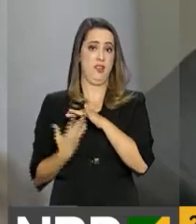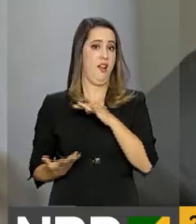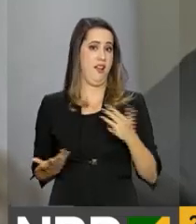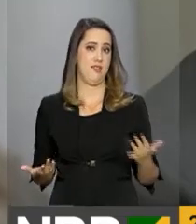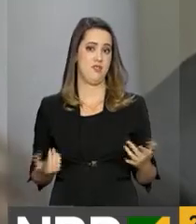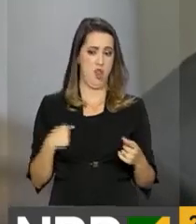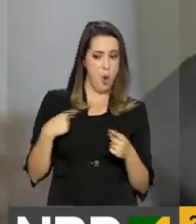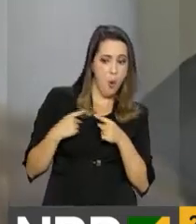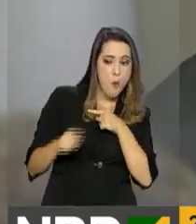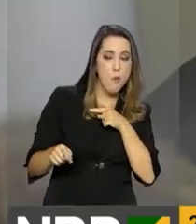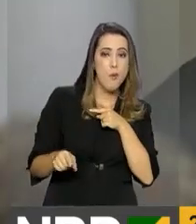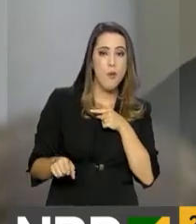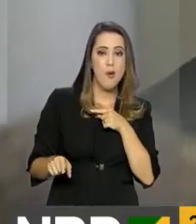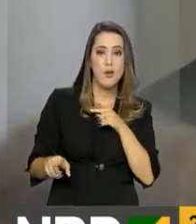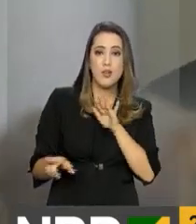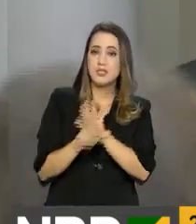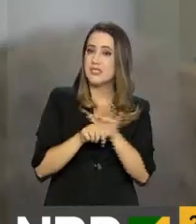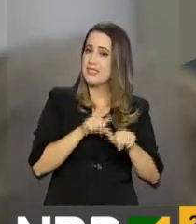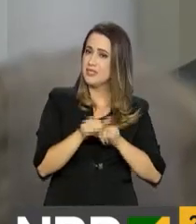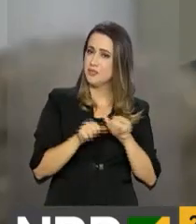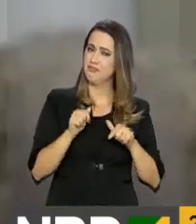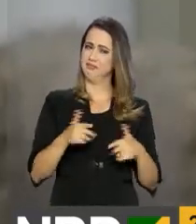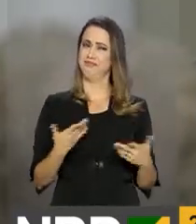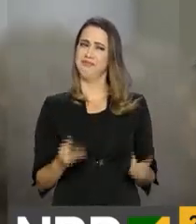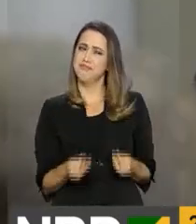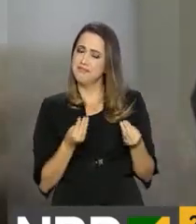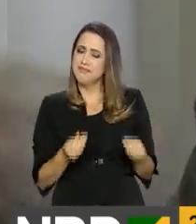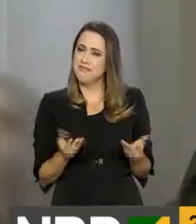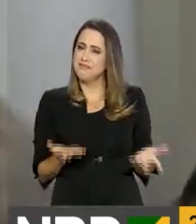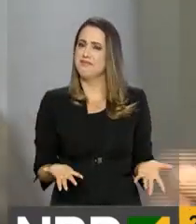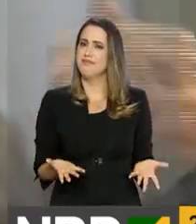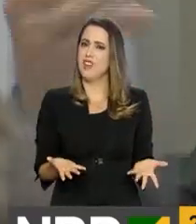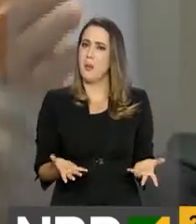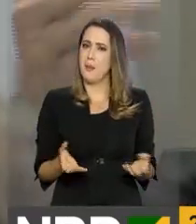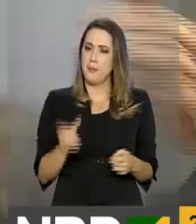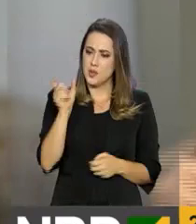contra a modernização trabalhista, né? Vai ser uma coisa complicada para quem